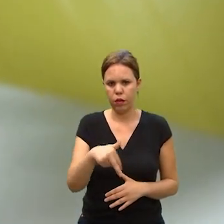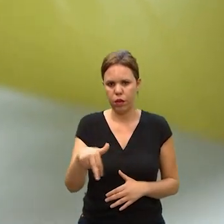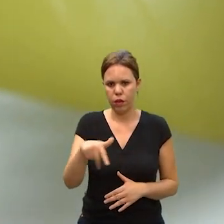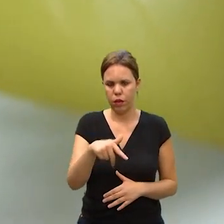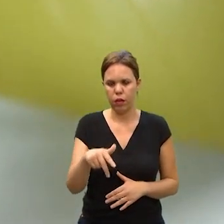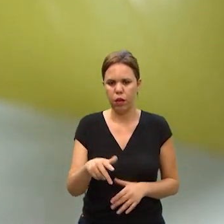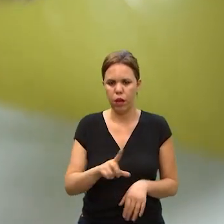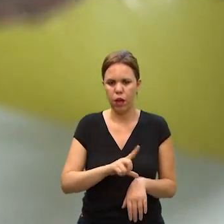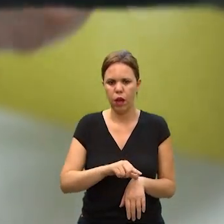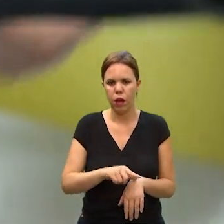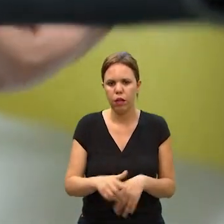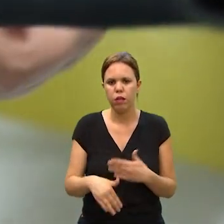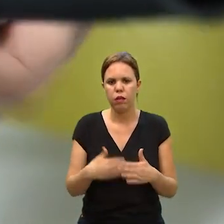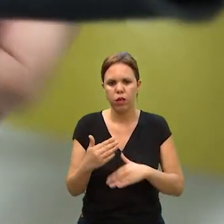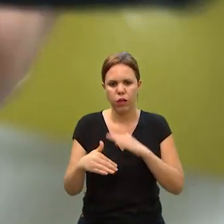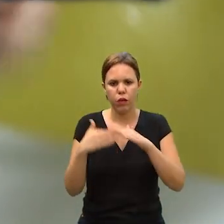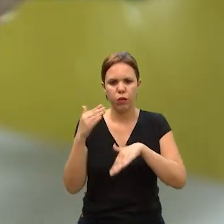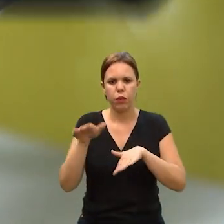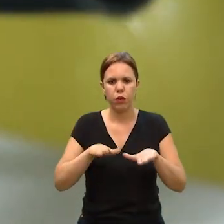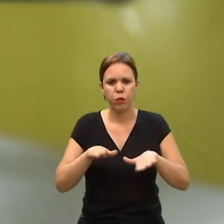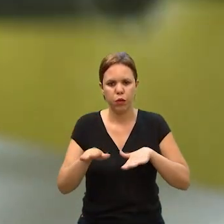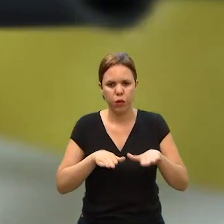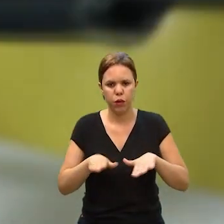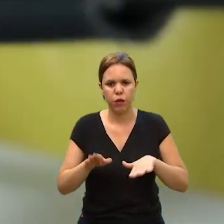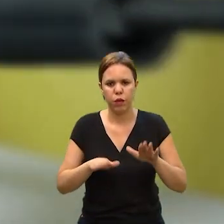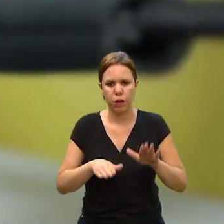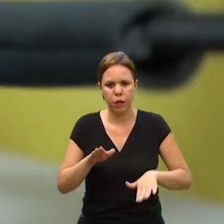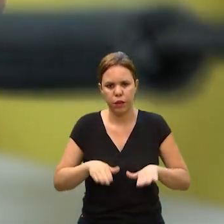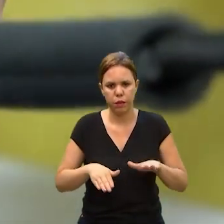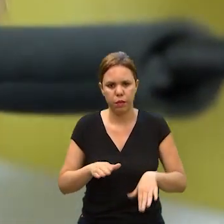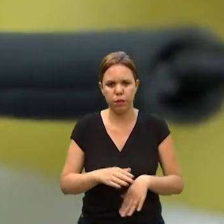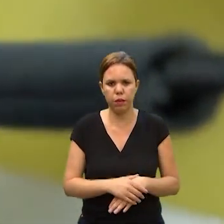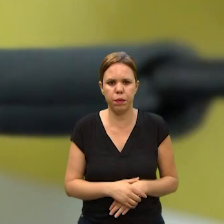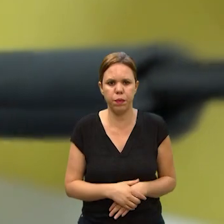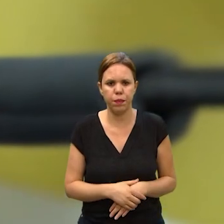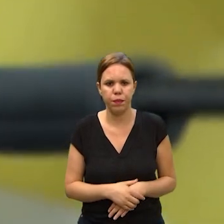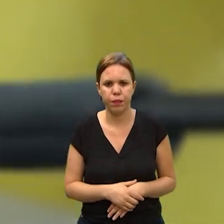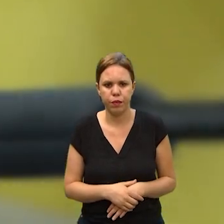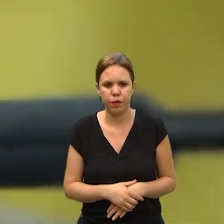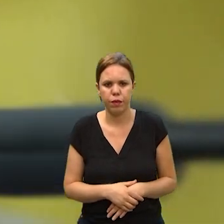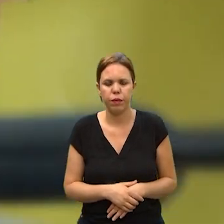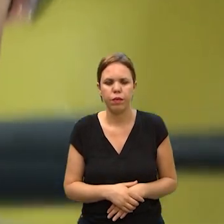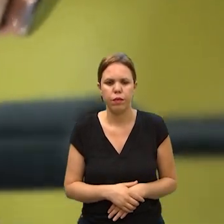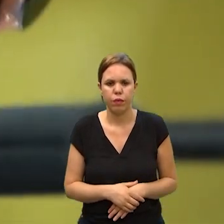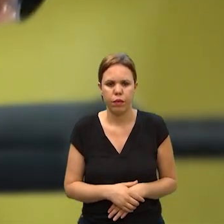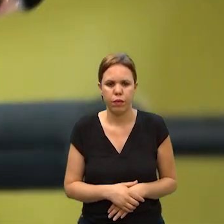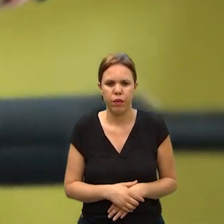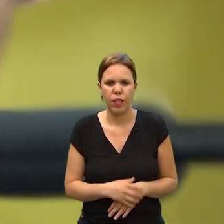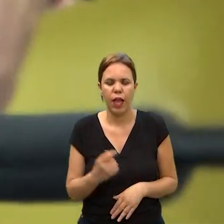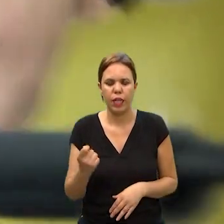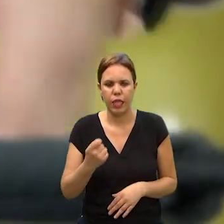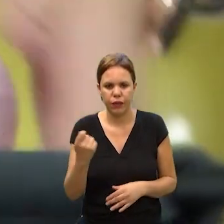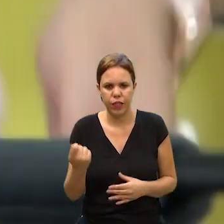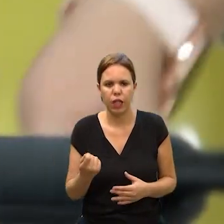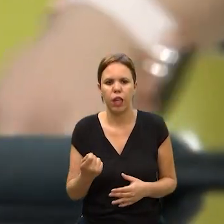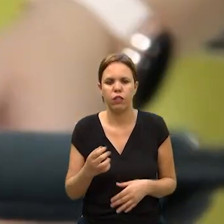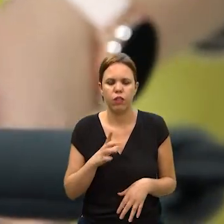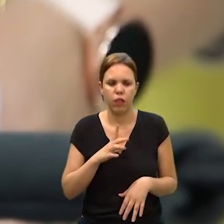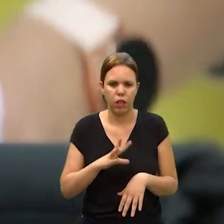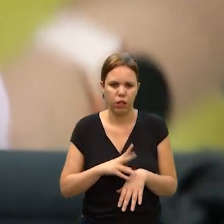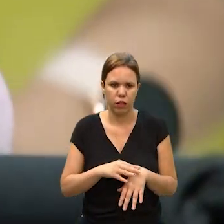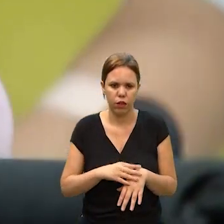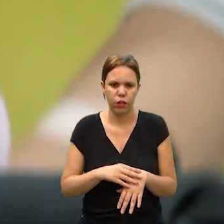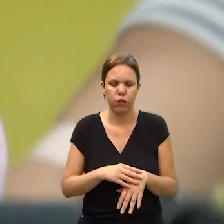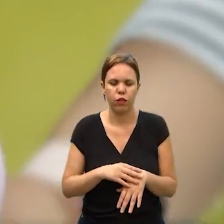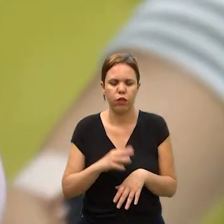desenvolvimento motor, né? E, eventualmente, dependendo do tipo e da intensidade do quadro que levou à lesão